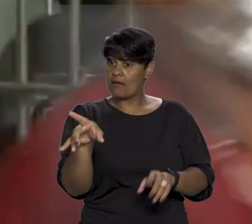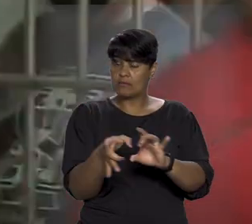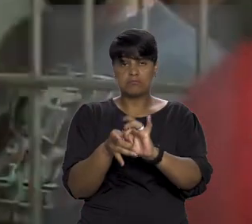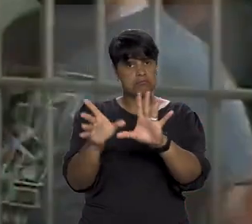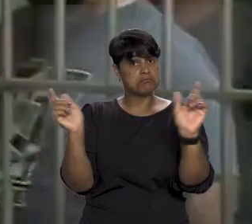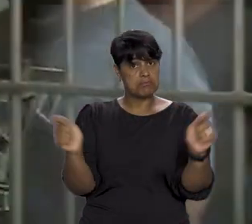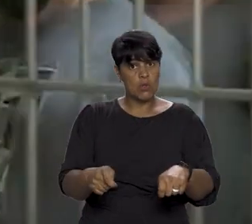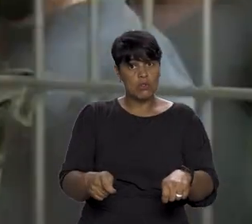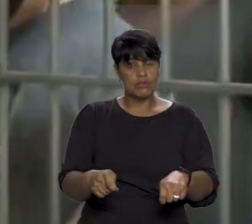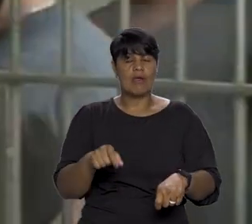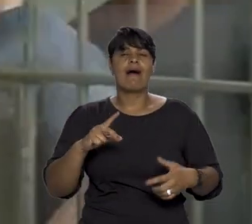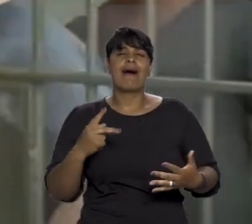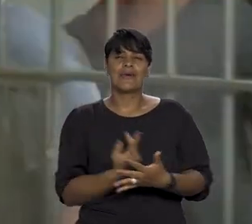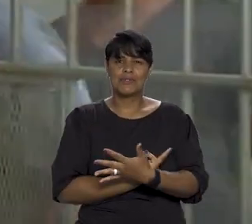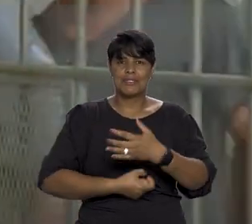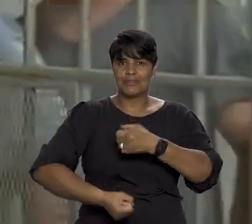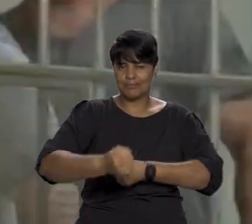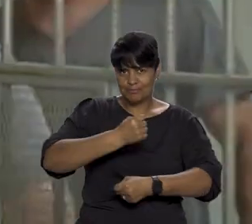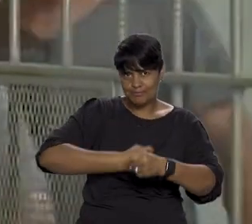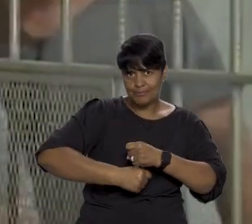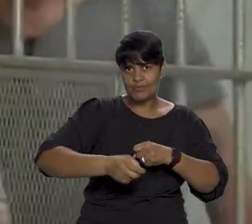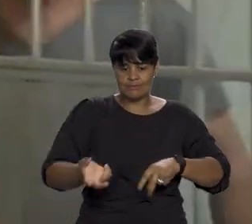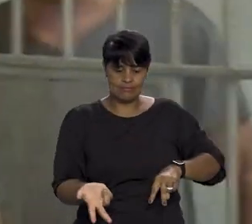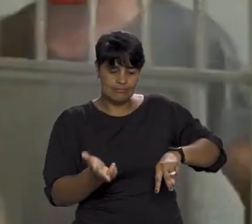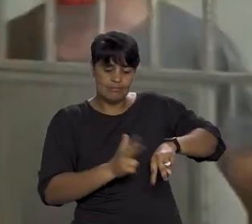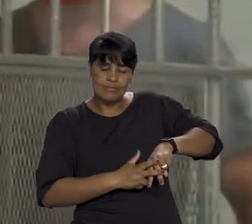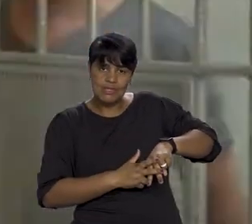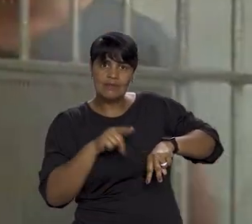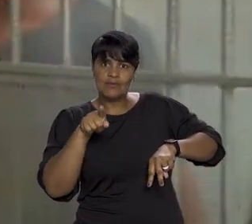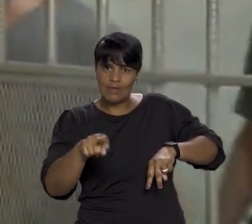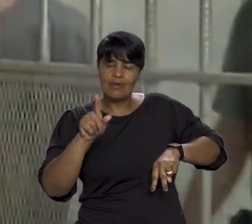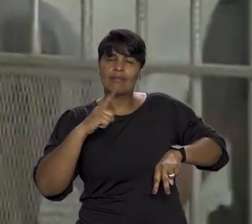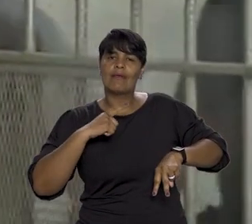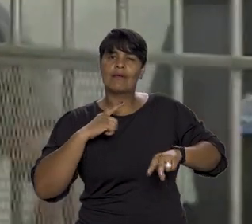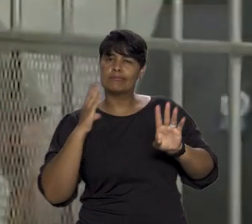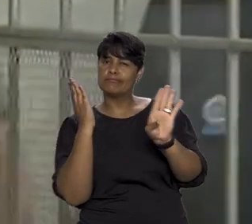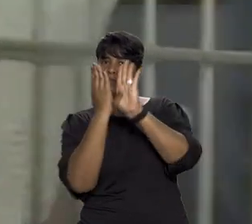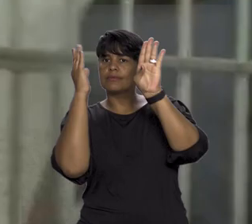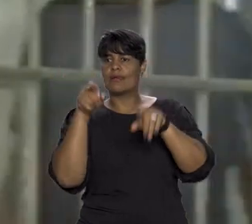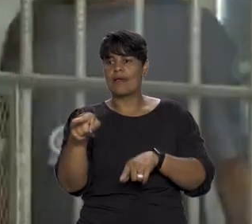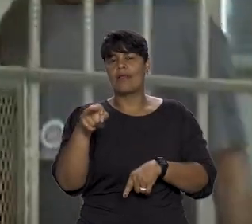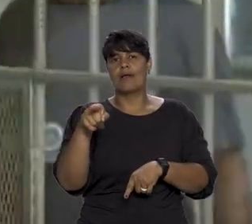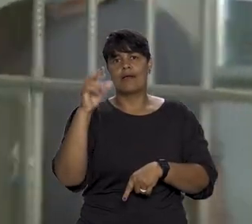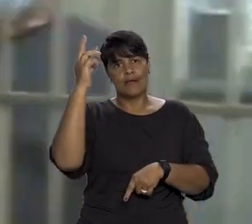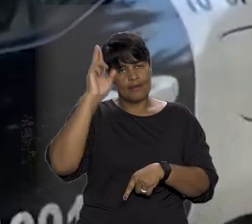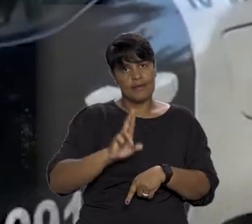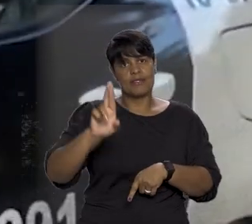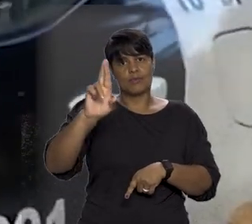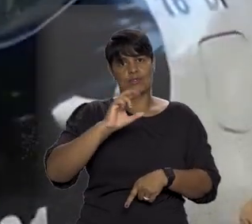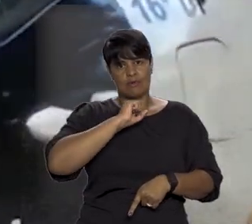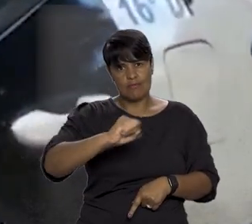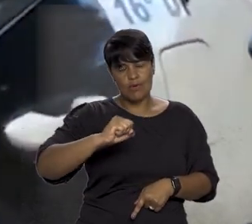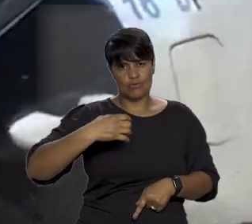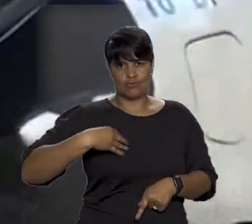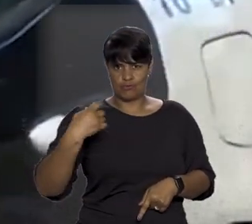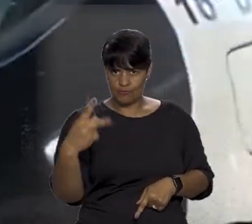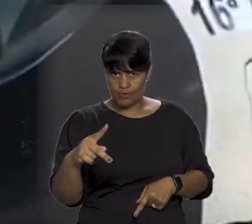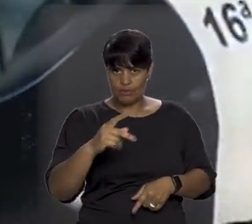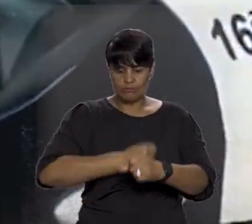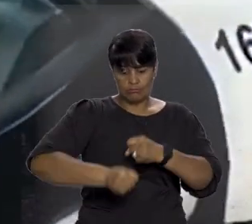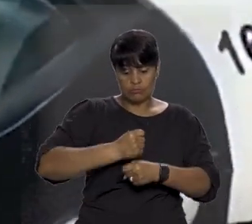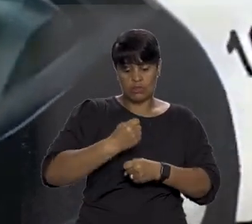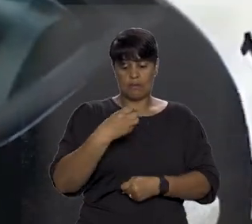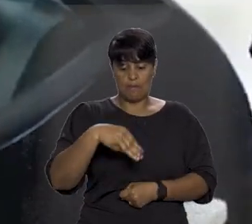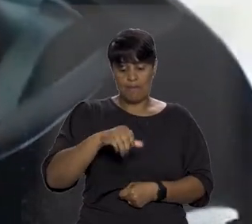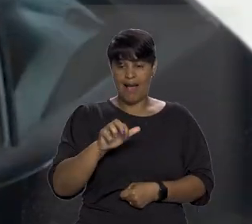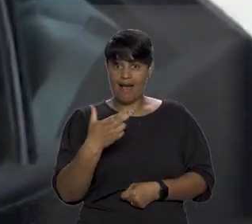liberdade Monique teve a prisão preventiva determinada logo após a morte do menino em março de 2021 posteriormente o juiz